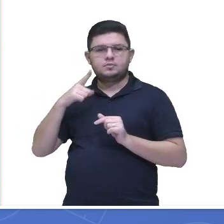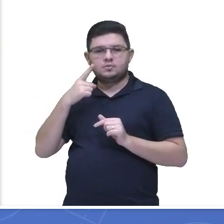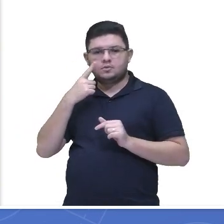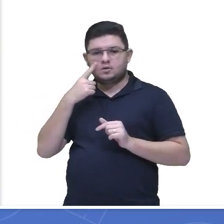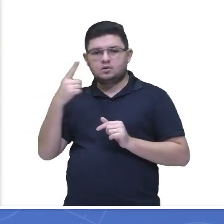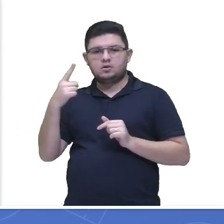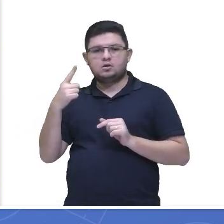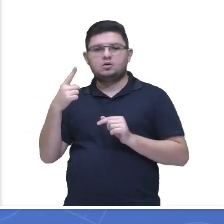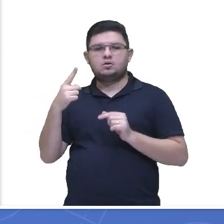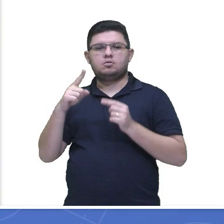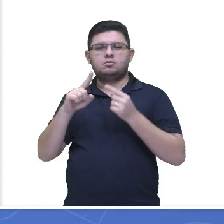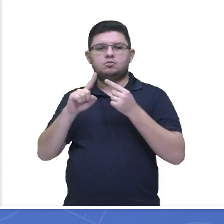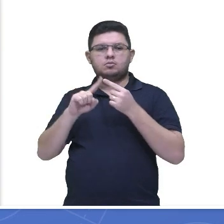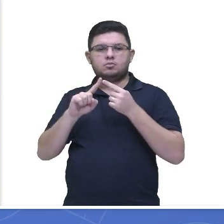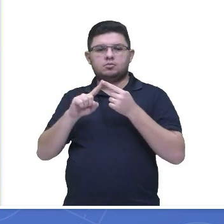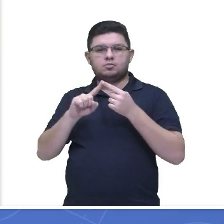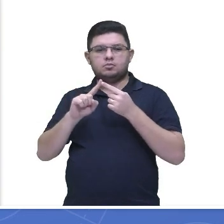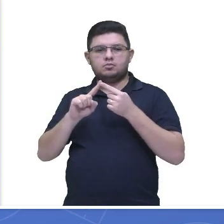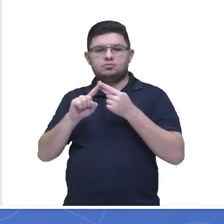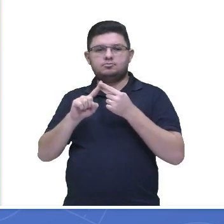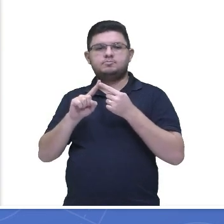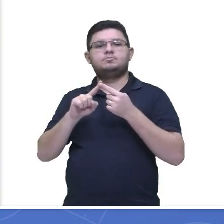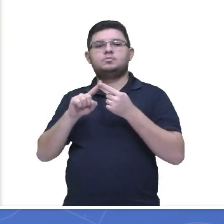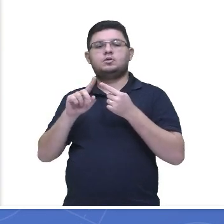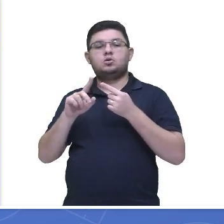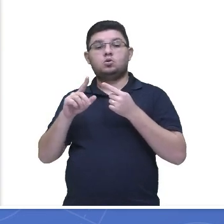hidrocarbonetos aromáticos e aqui eu tenho